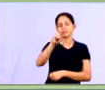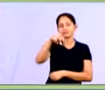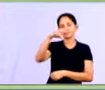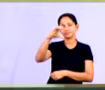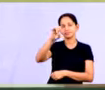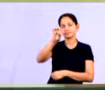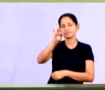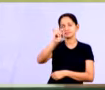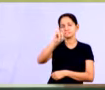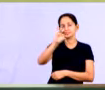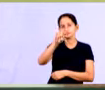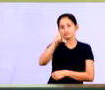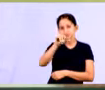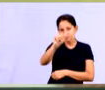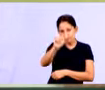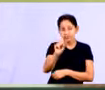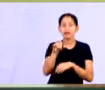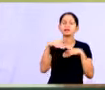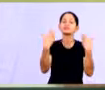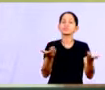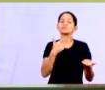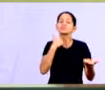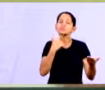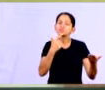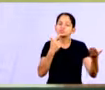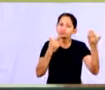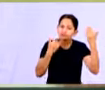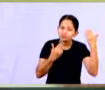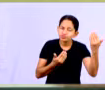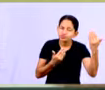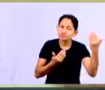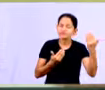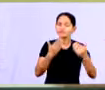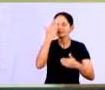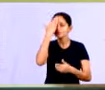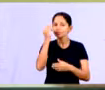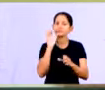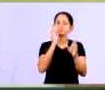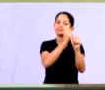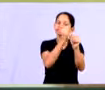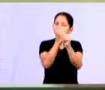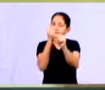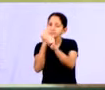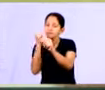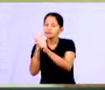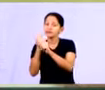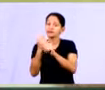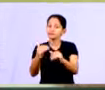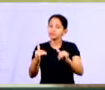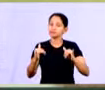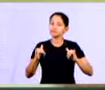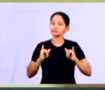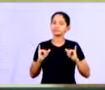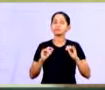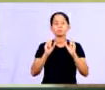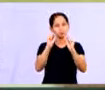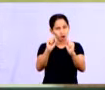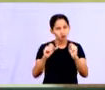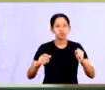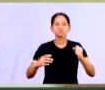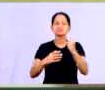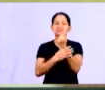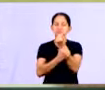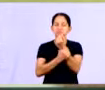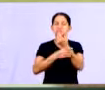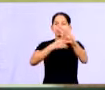os sistemas. O risco nós podemos tentar minimizar, tentando calculá-lo e nos protegendo, contratando, por exemplo, um seguro,